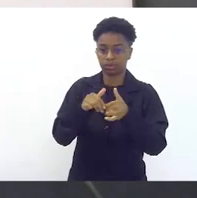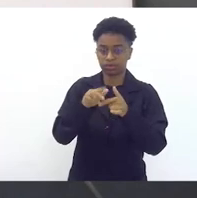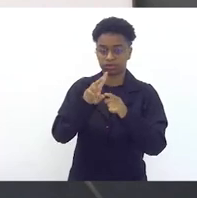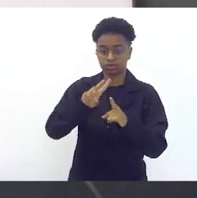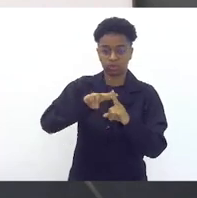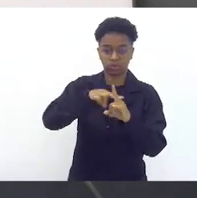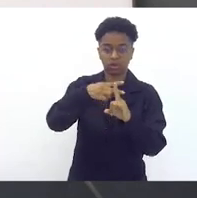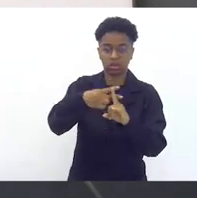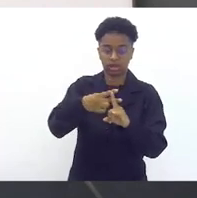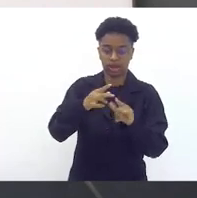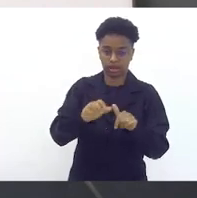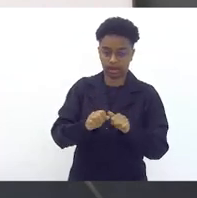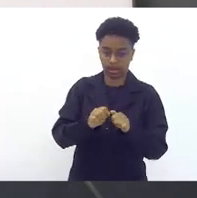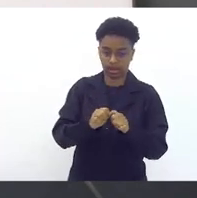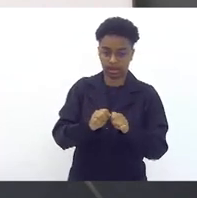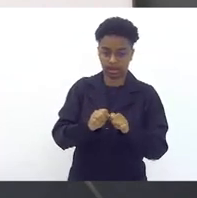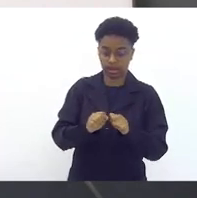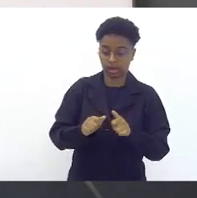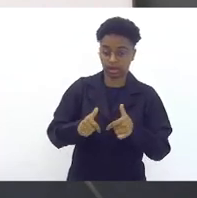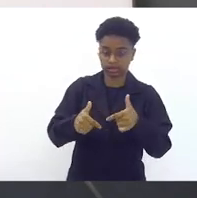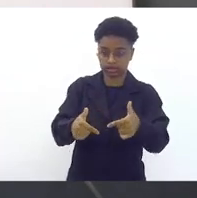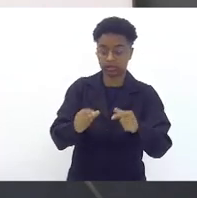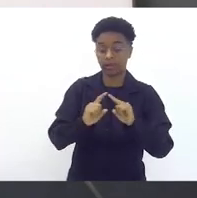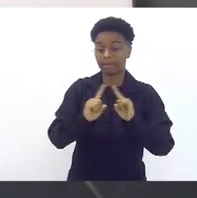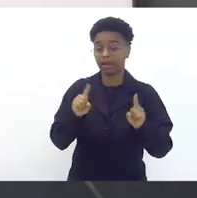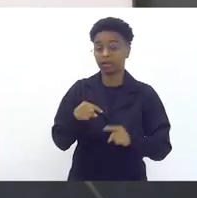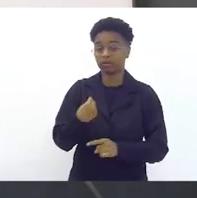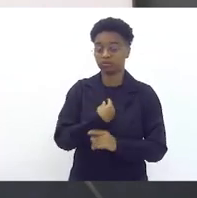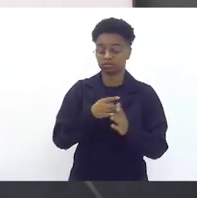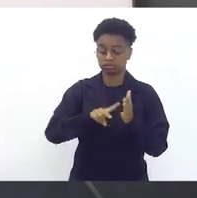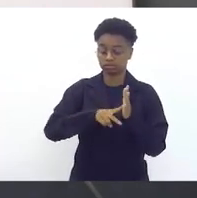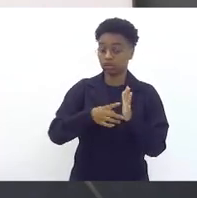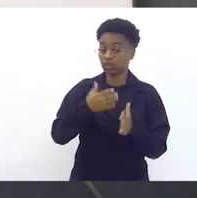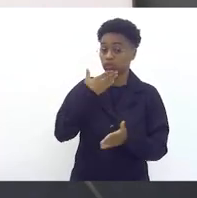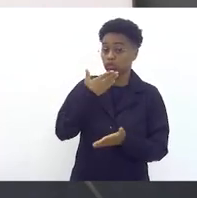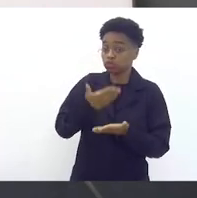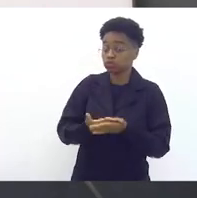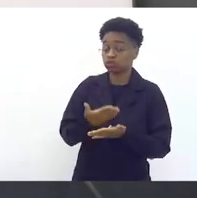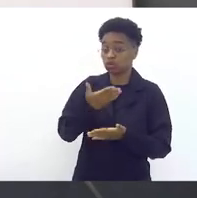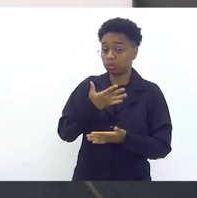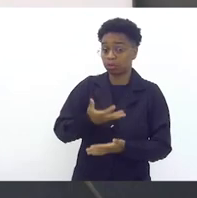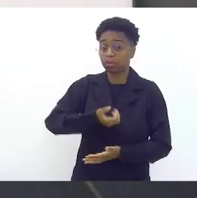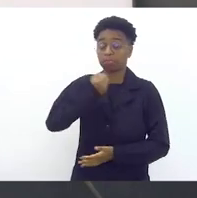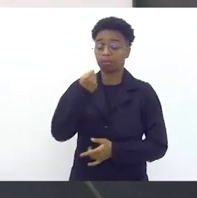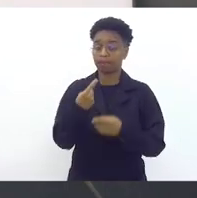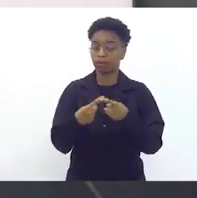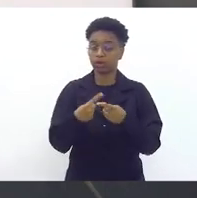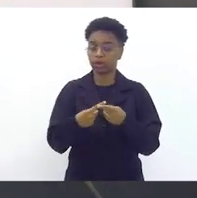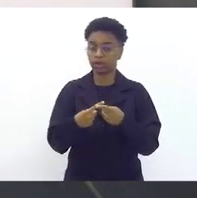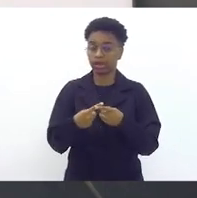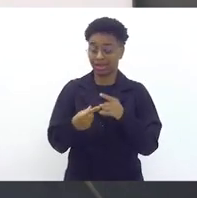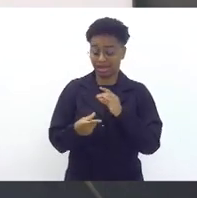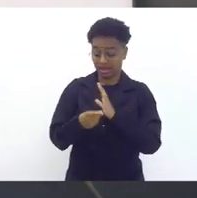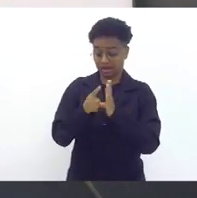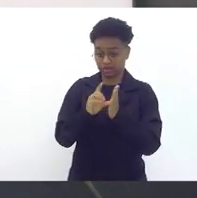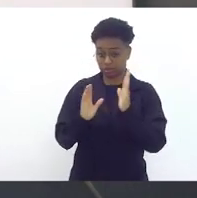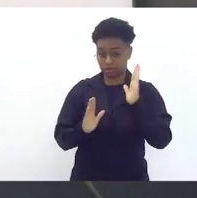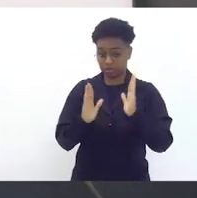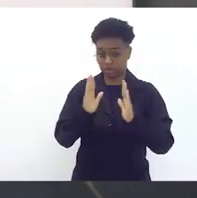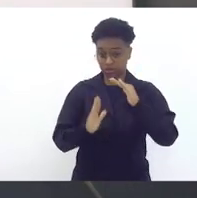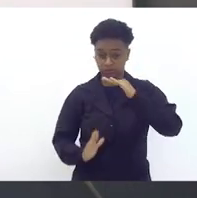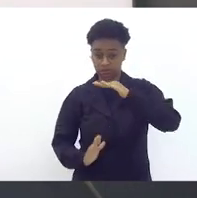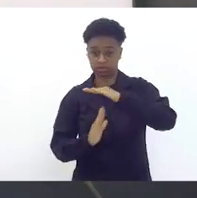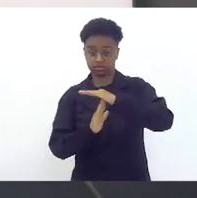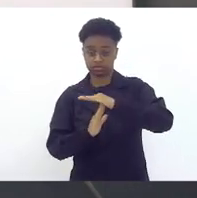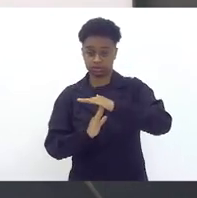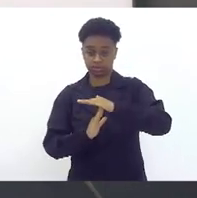Mas, para a surpresa dos nossos sindicatos, às vésperas do prazo máximo permitido pela lei